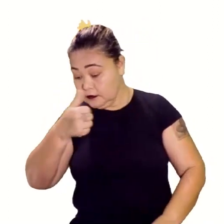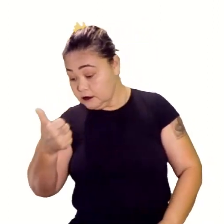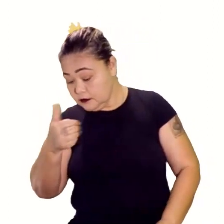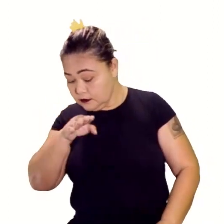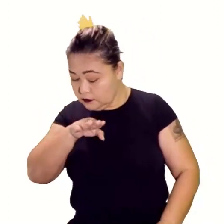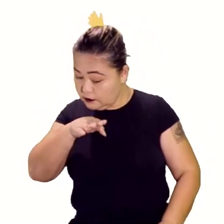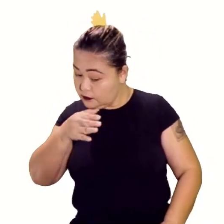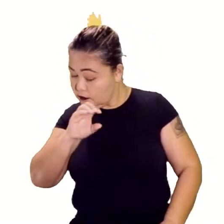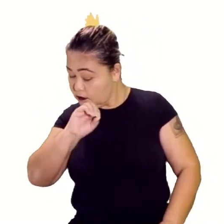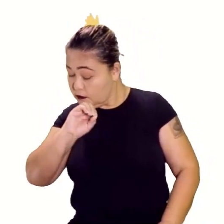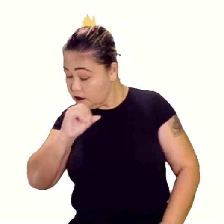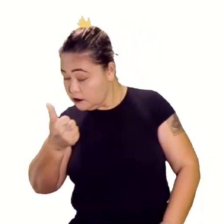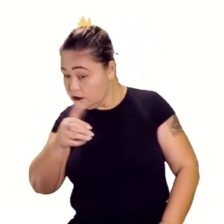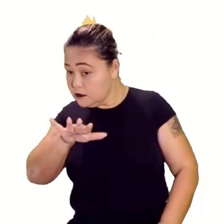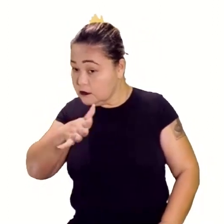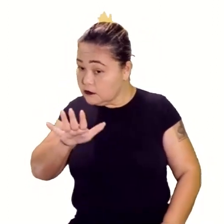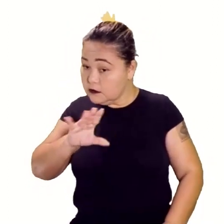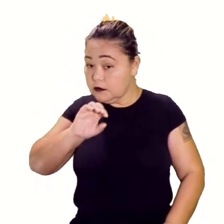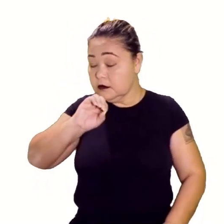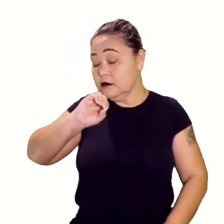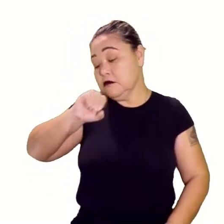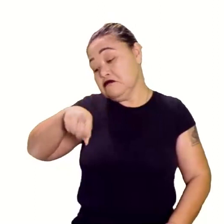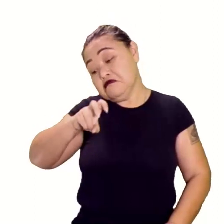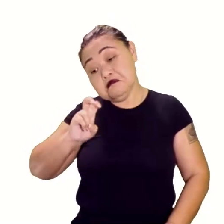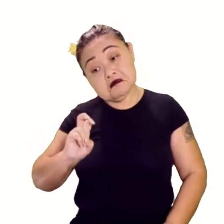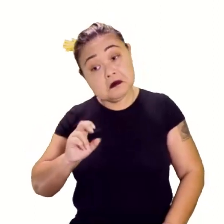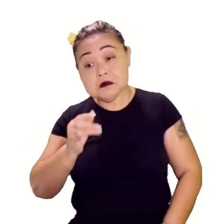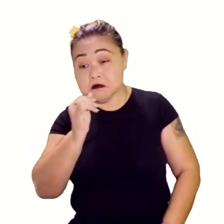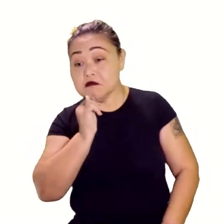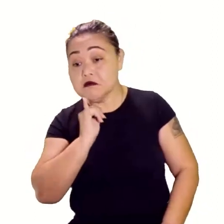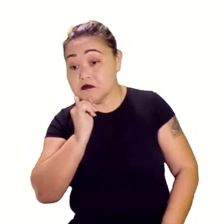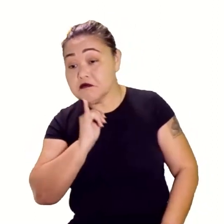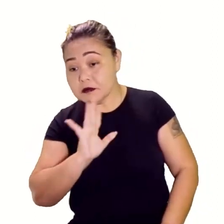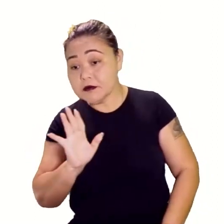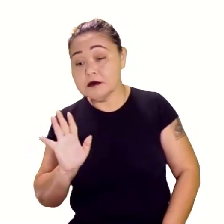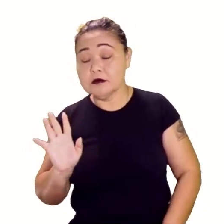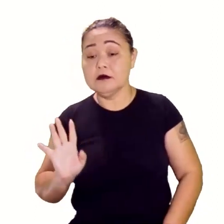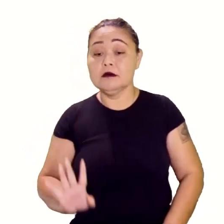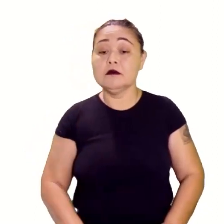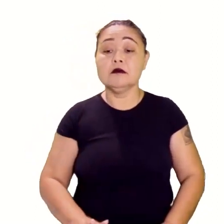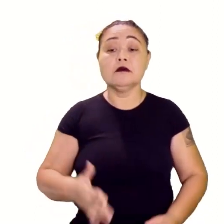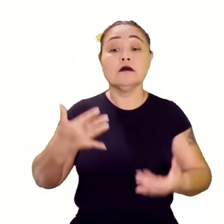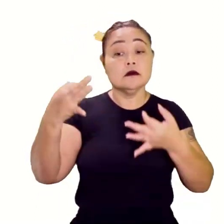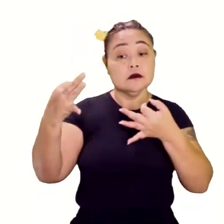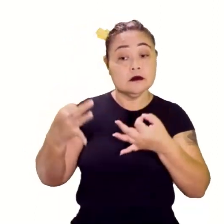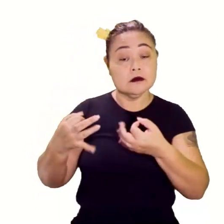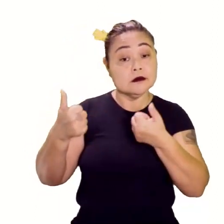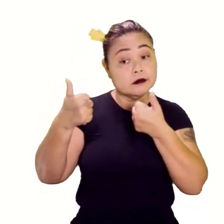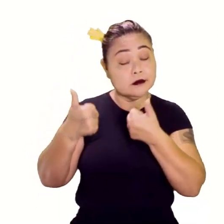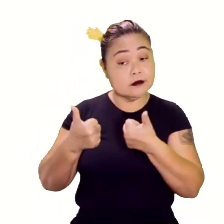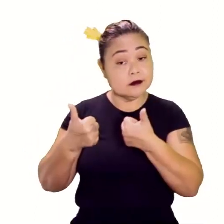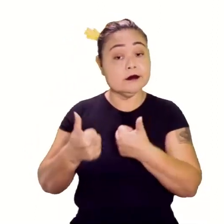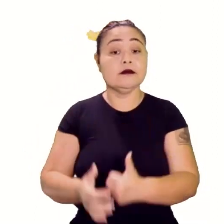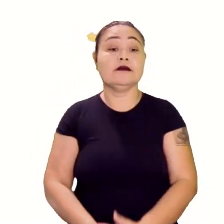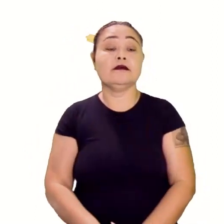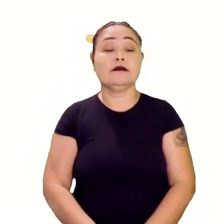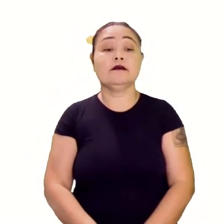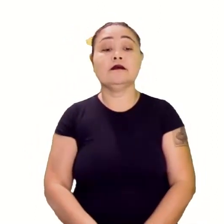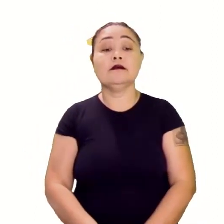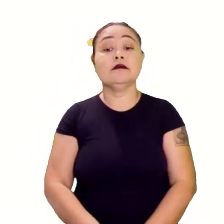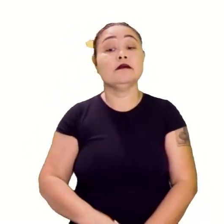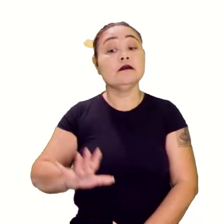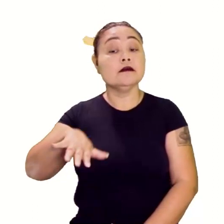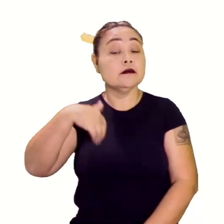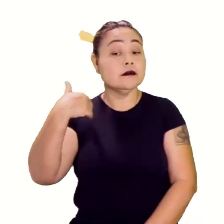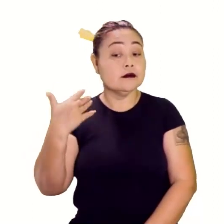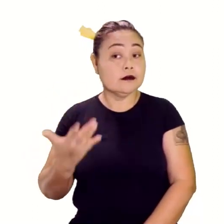e 1. Ou seja, base 0,5, por exemplo. Isso. Perfeito. Certinho? Certinho.